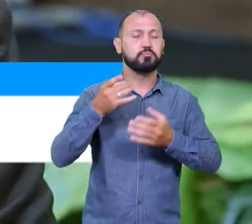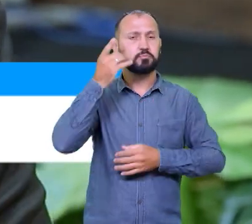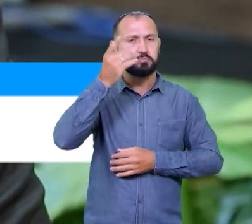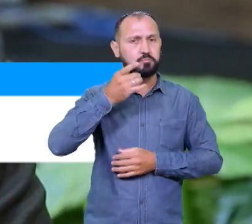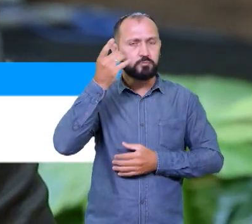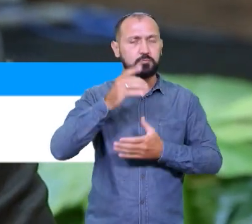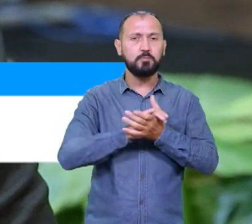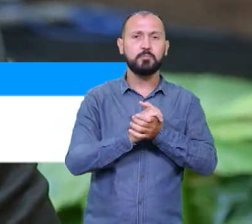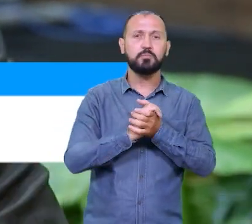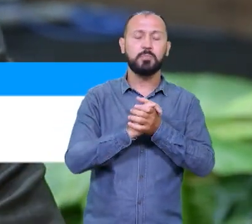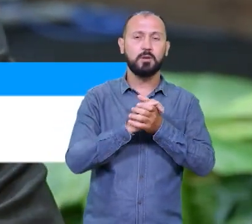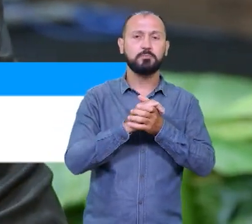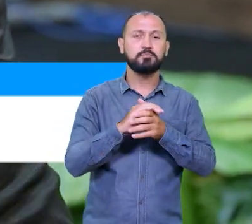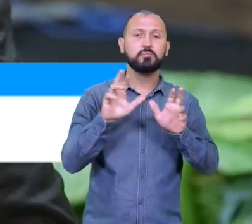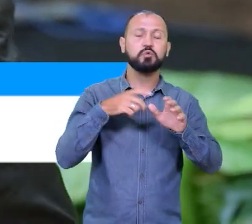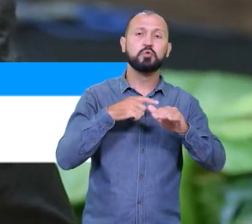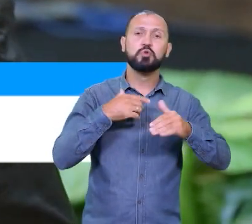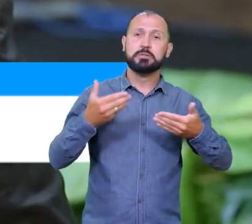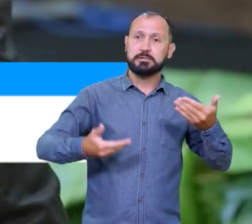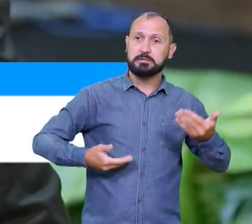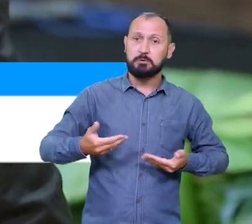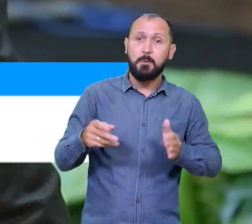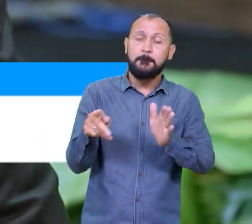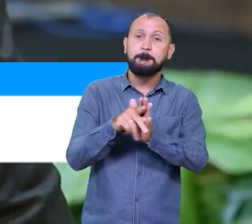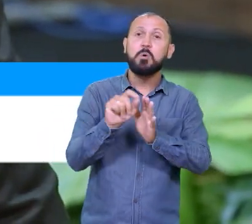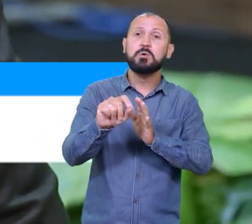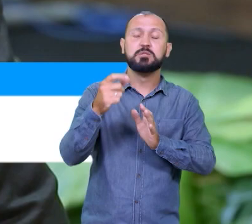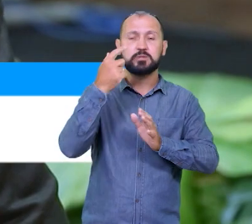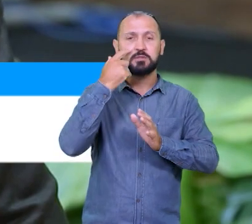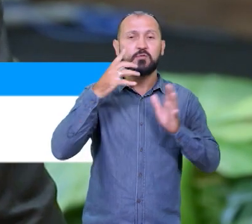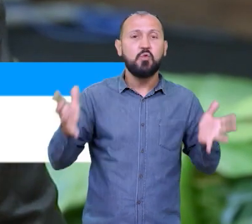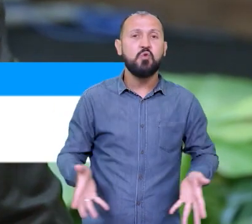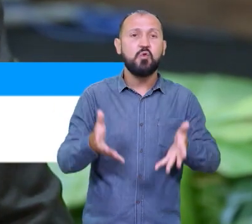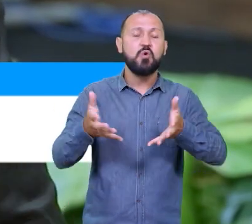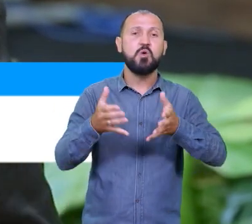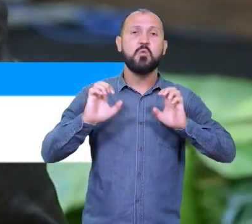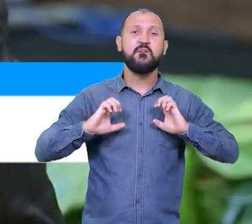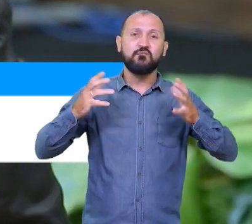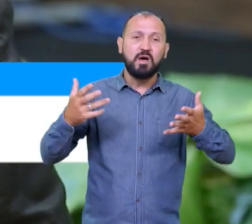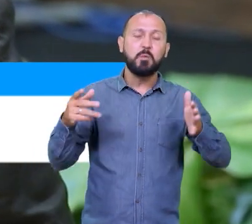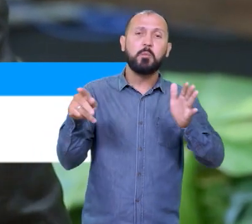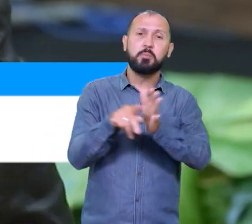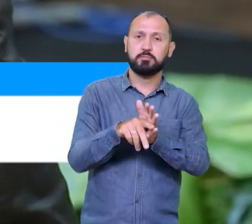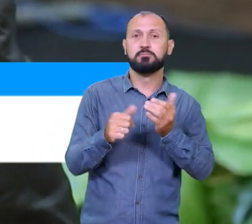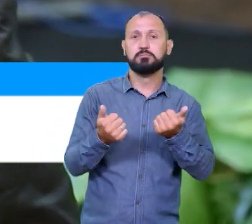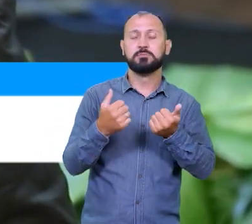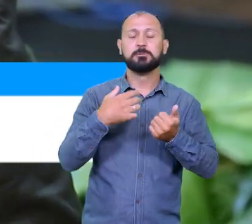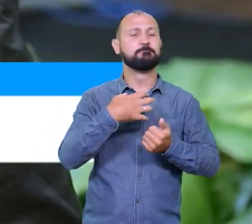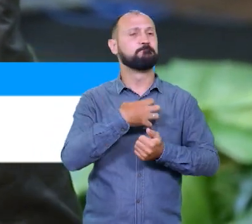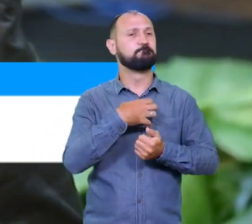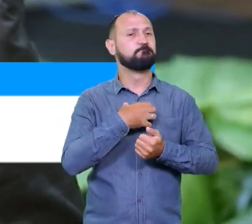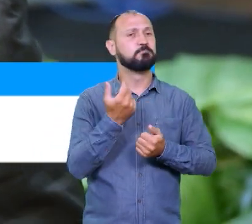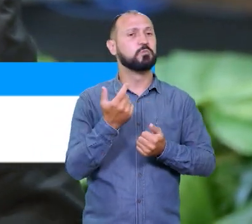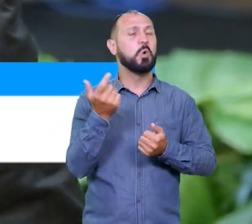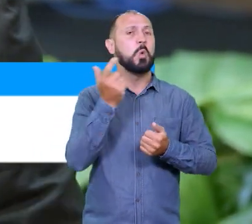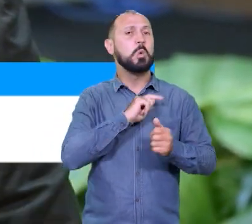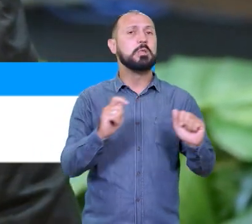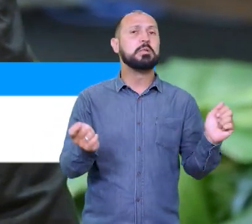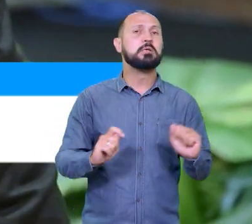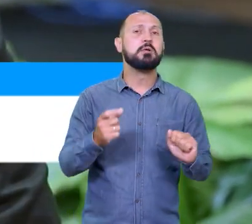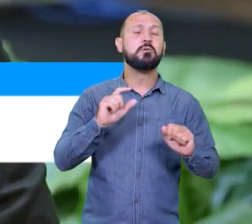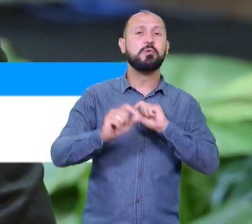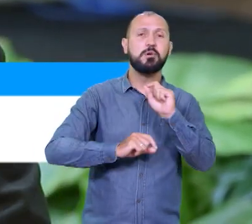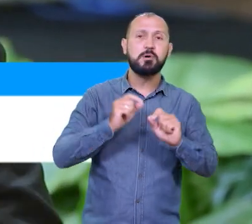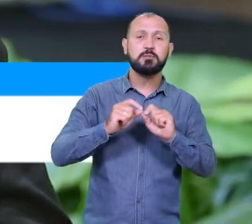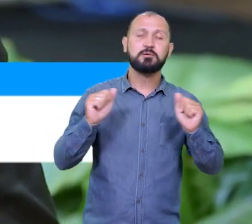parlamentares, dos segmentos servidores das casas legislativas. Acho que a gente teve um grande evento e a gente chega com um sentimento de